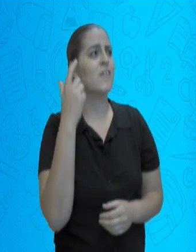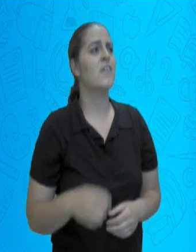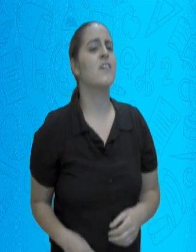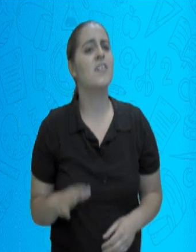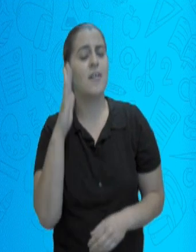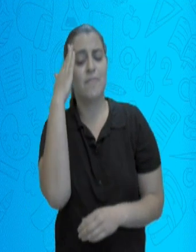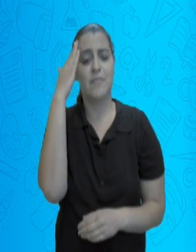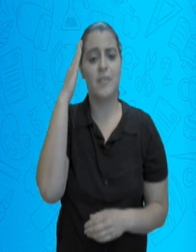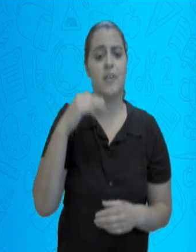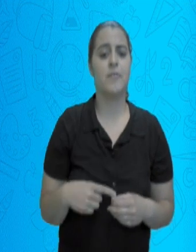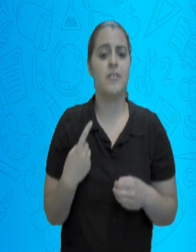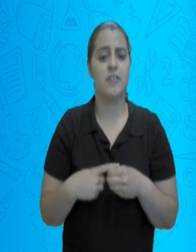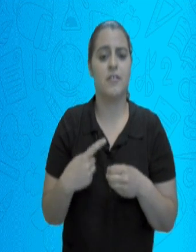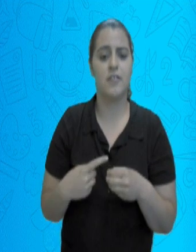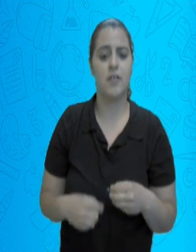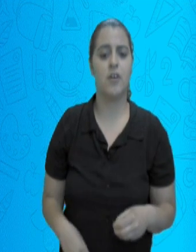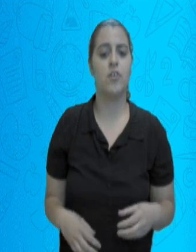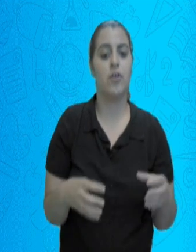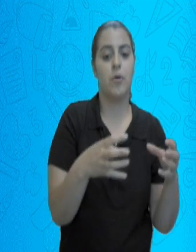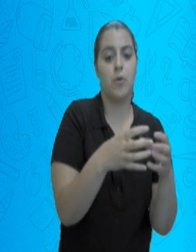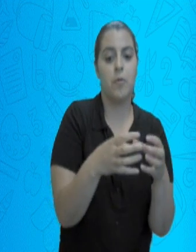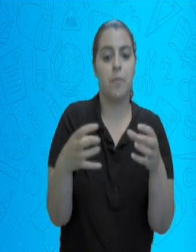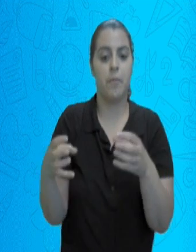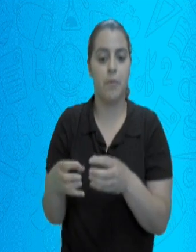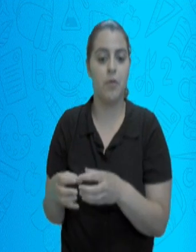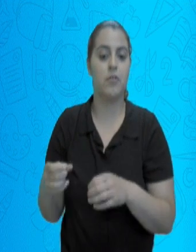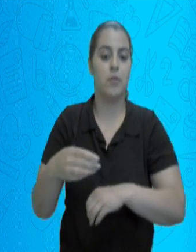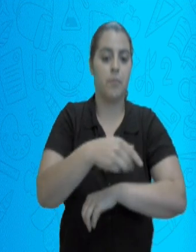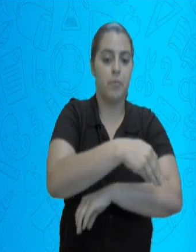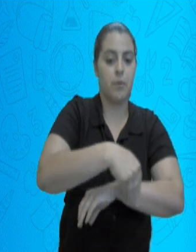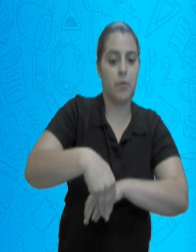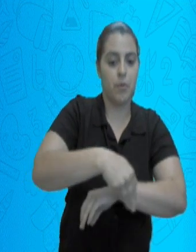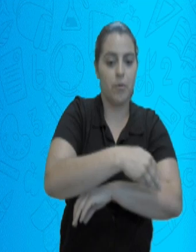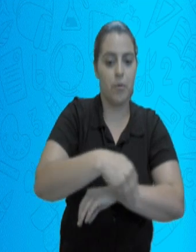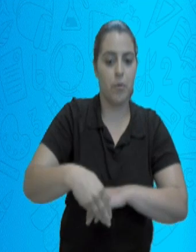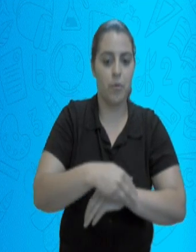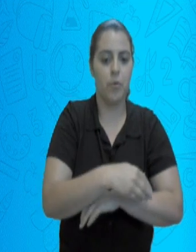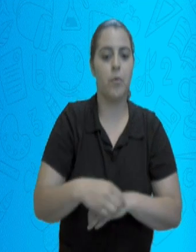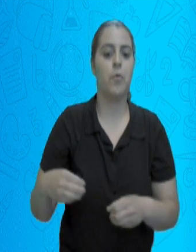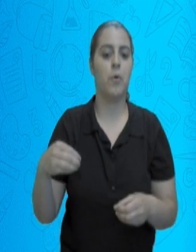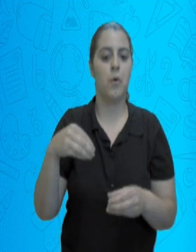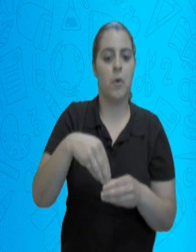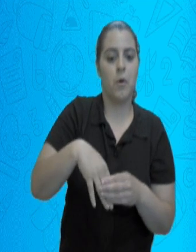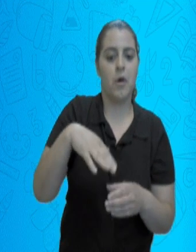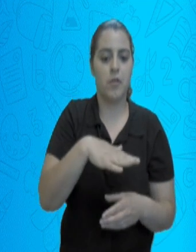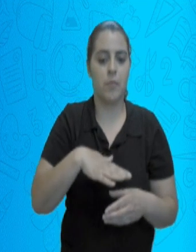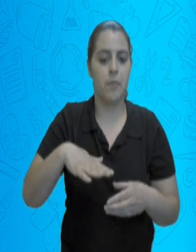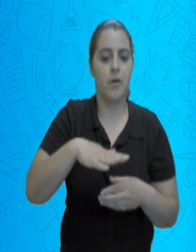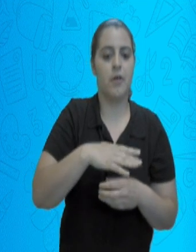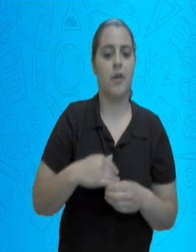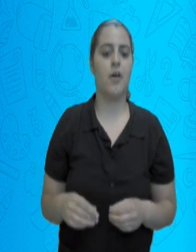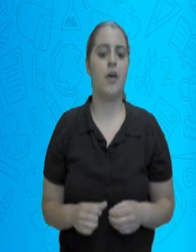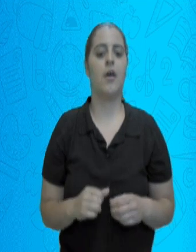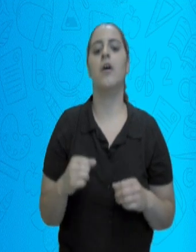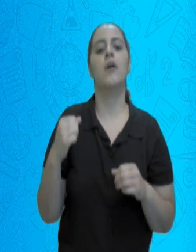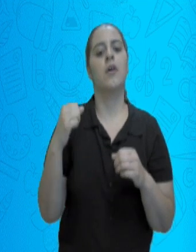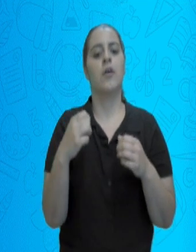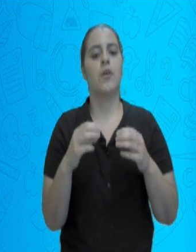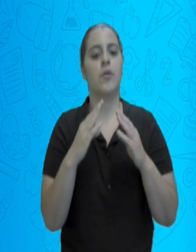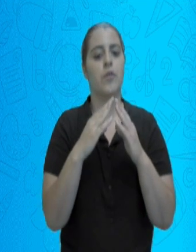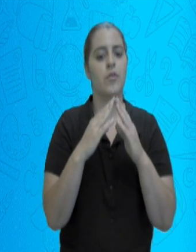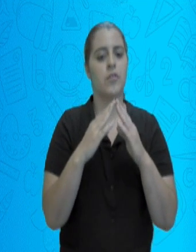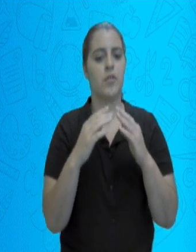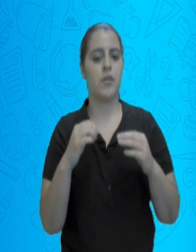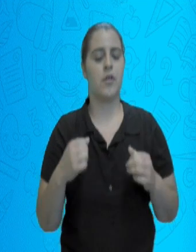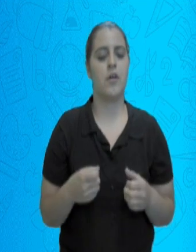que as cidades são compostas, olha lá, por ruas, bairros, casas, prédios, comércios e